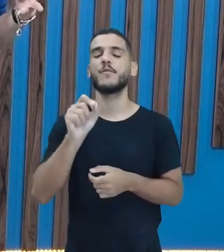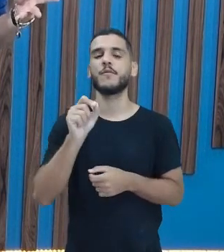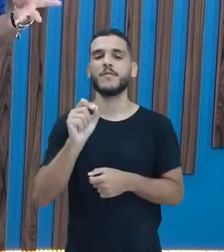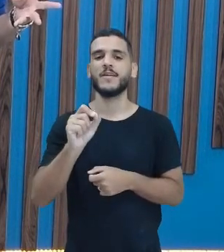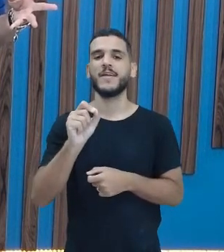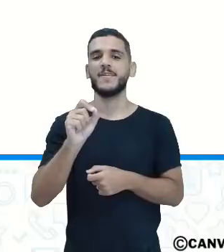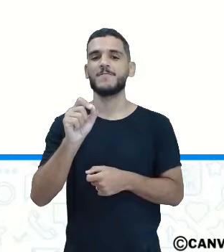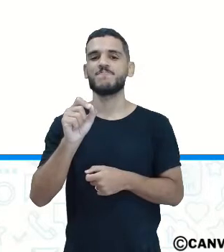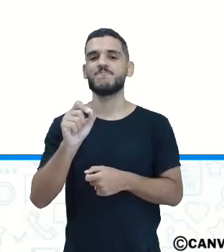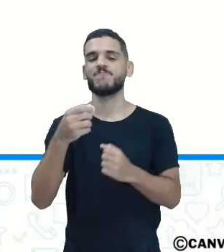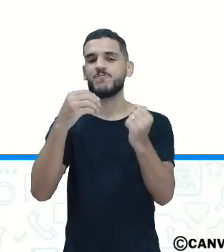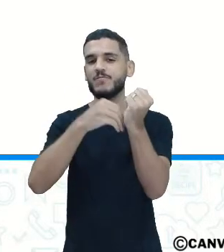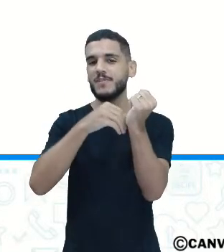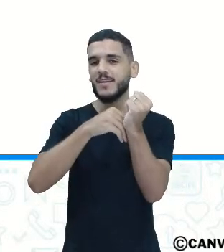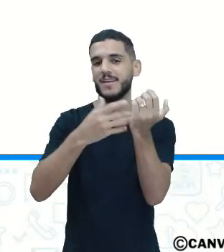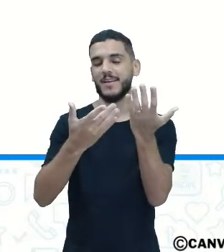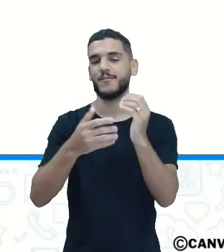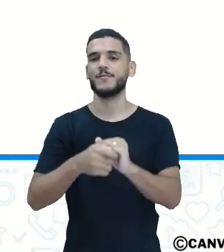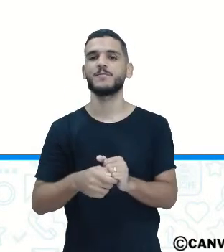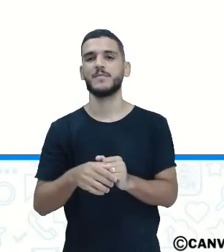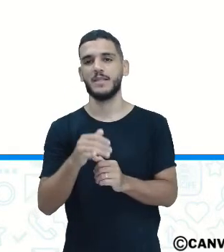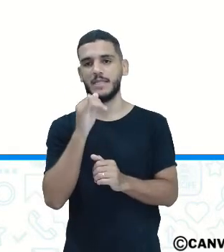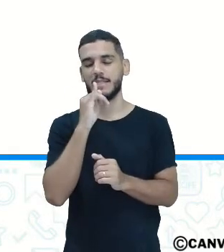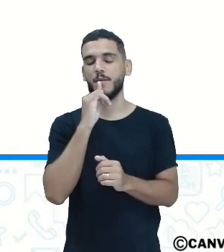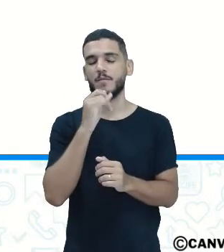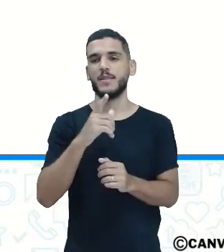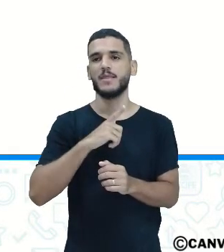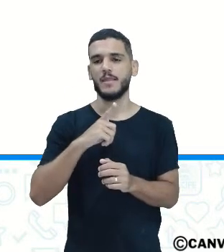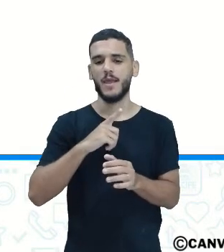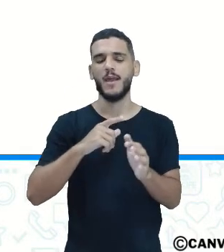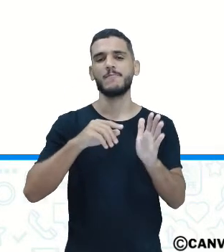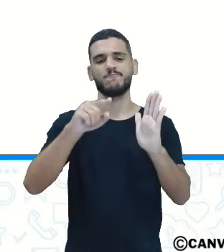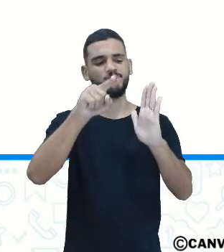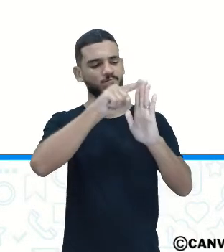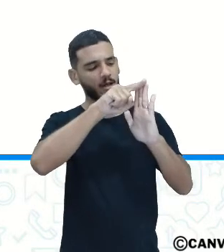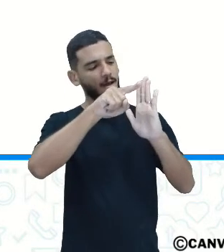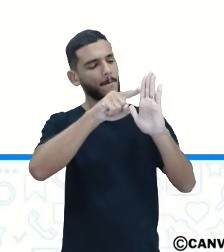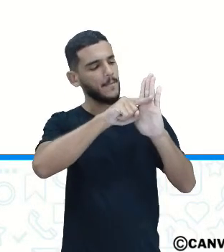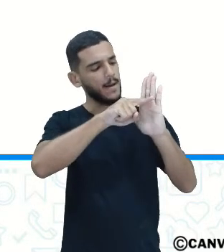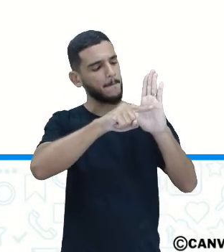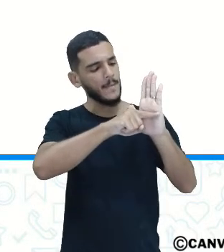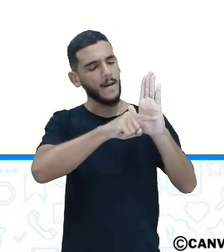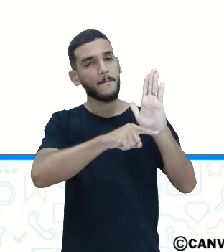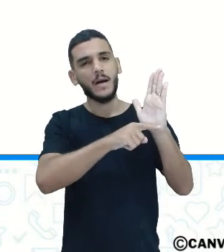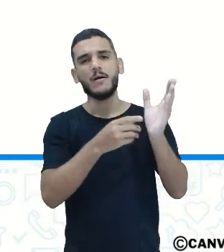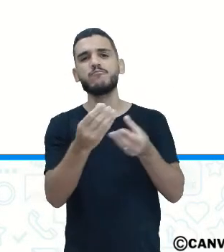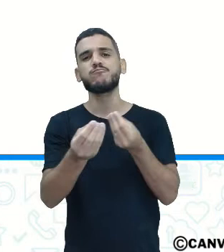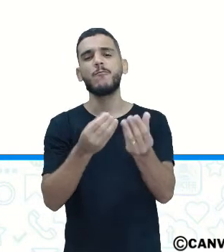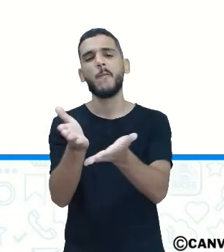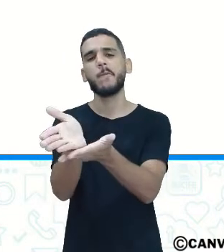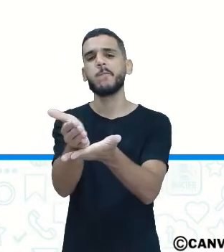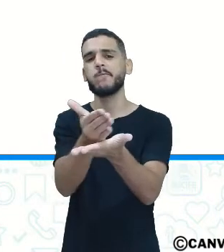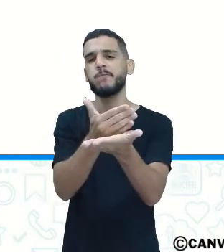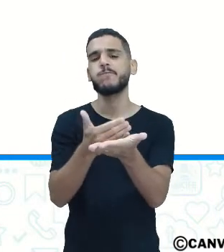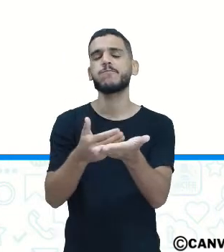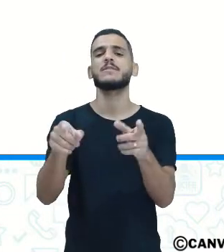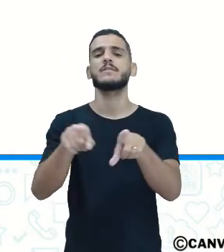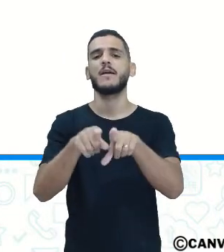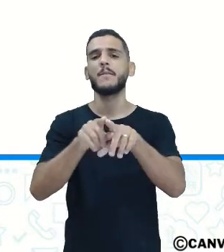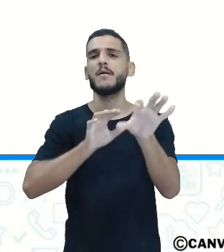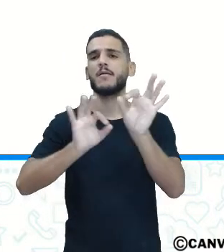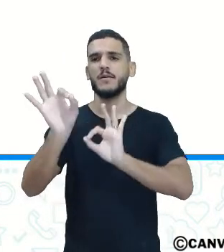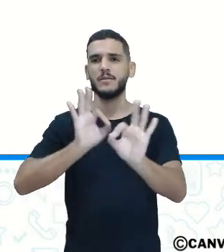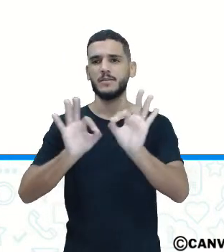Coloquei aí os pezinhos aí, o passo a passo de como a gente pode fazer essa coleta e organização, tá certo?